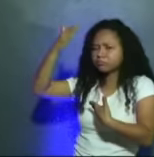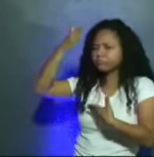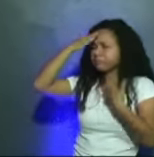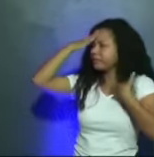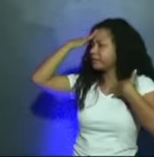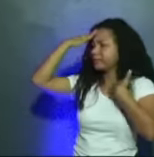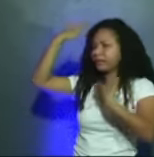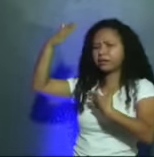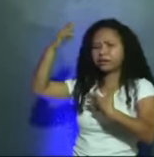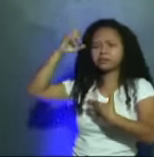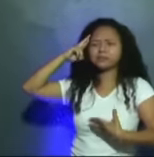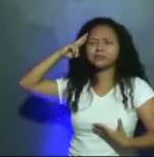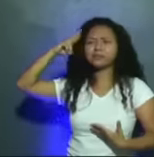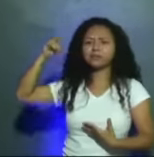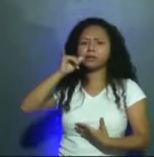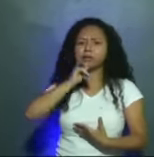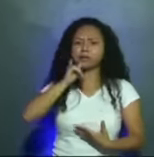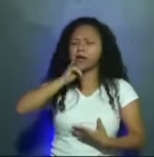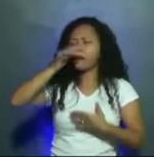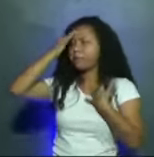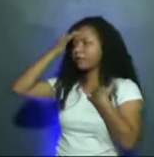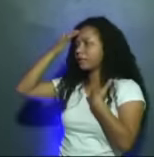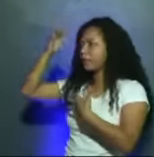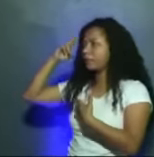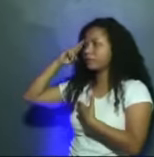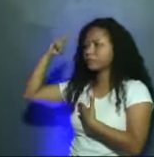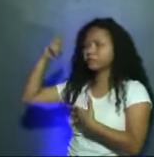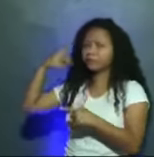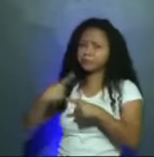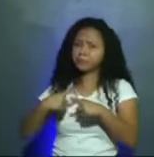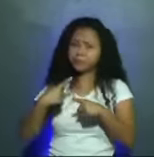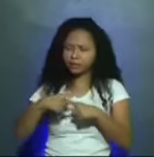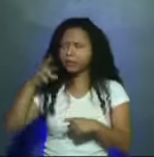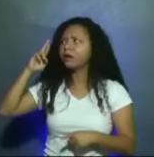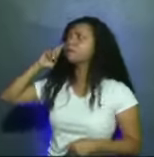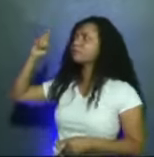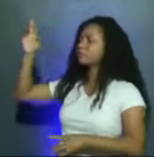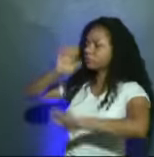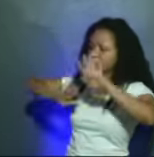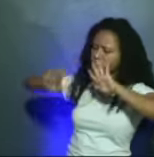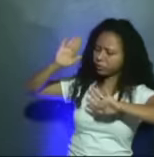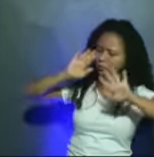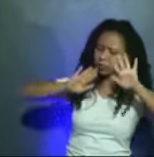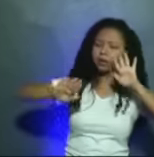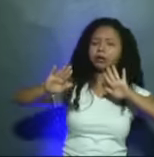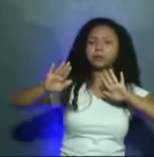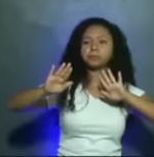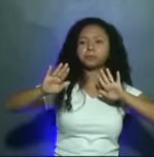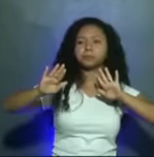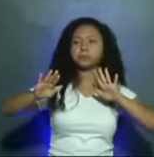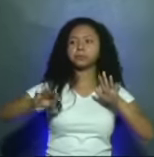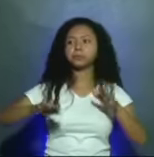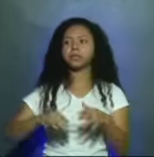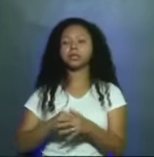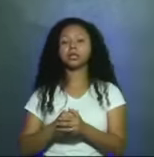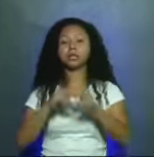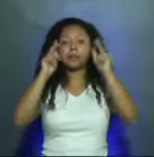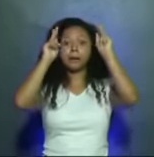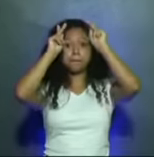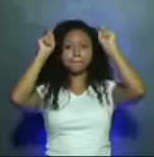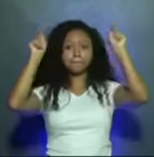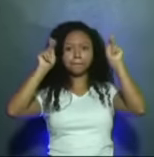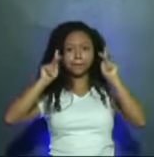você já agradece, Senhor, eu sei que o Senhor vai cuidar disso. O Senhor vai cuidar disso. Aí eu quero, olha assim, a paz de Deus,